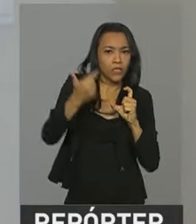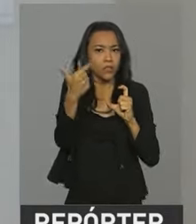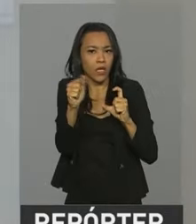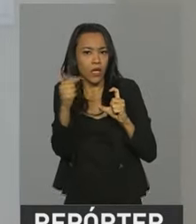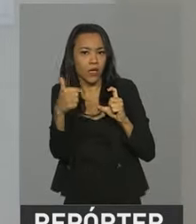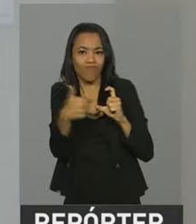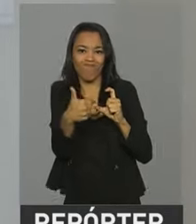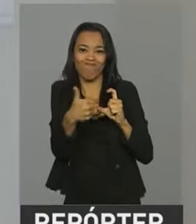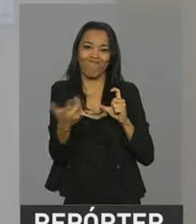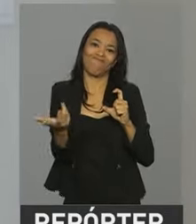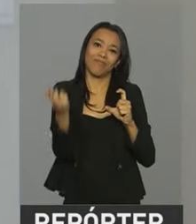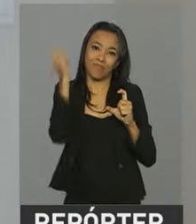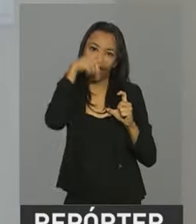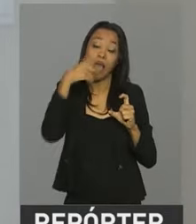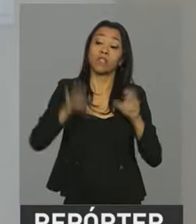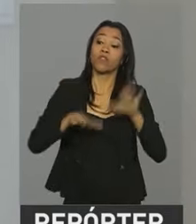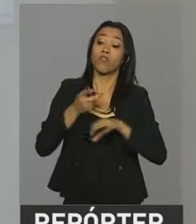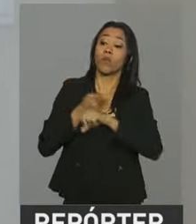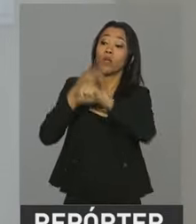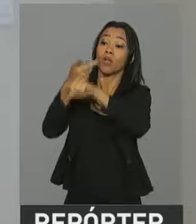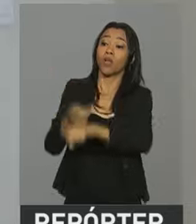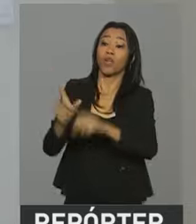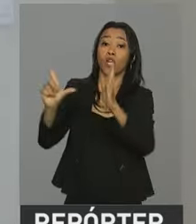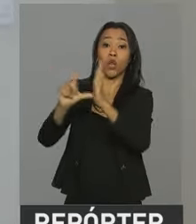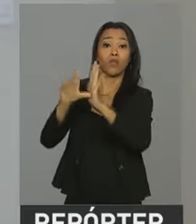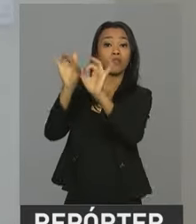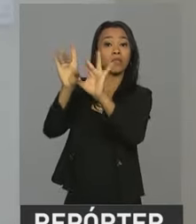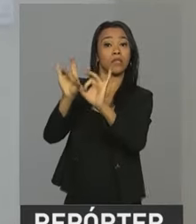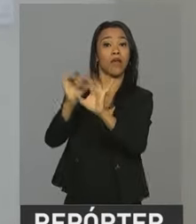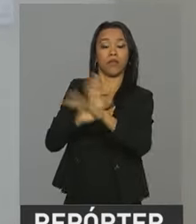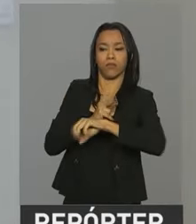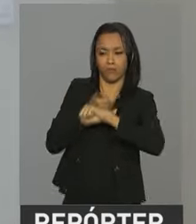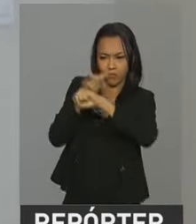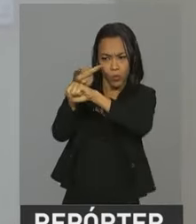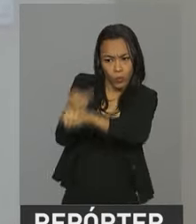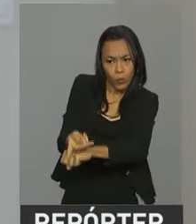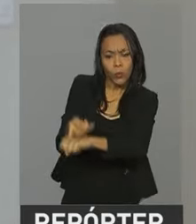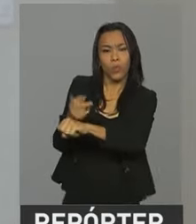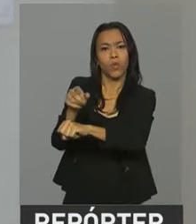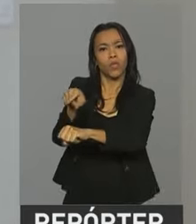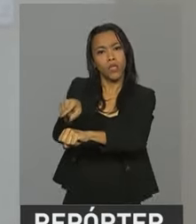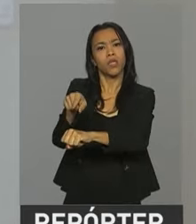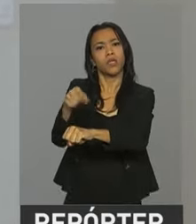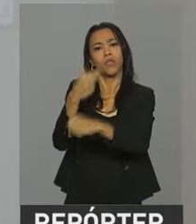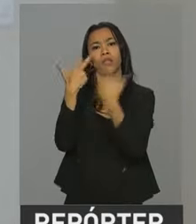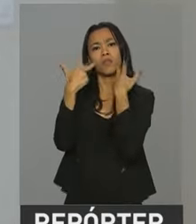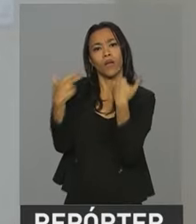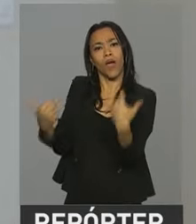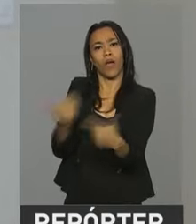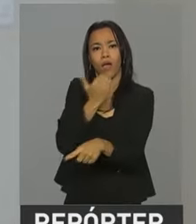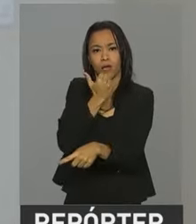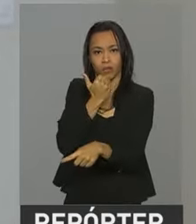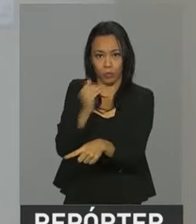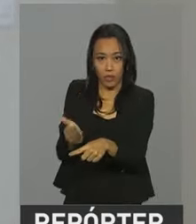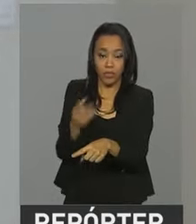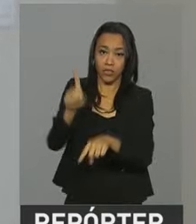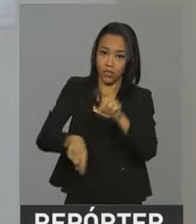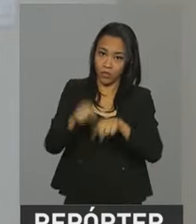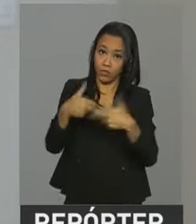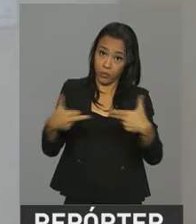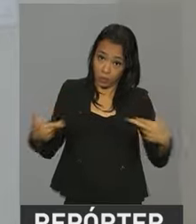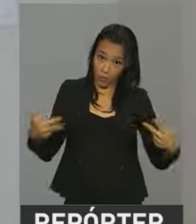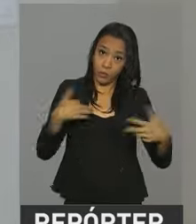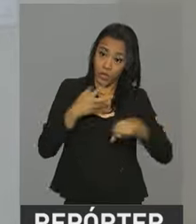vou muitas vezes a lugares específicos mais eh que vendem coisas mais naturais e produtos mais